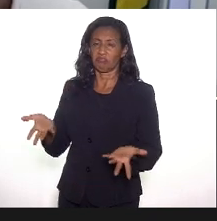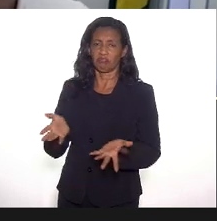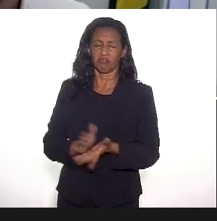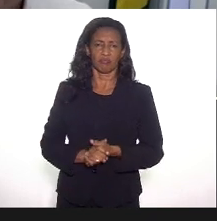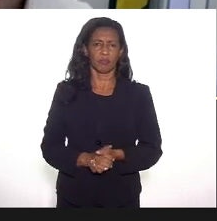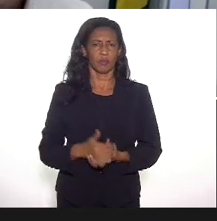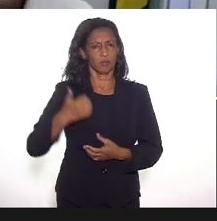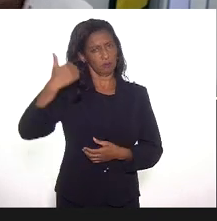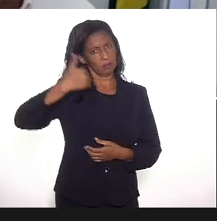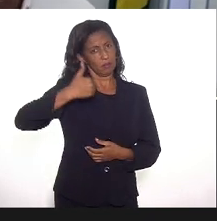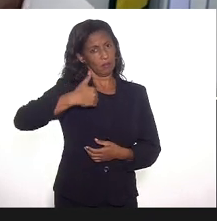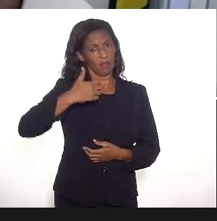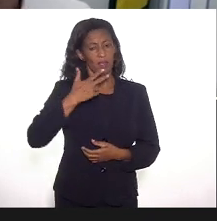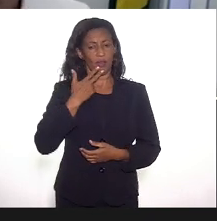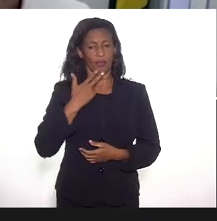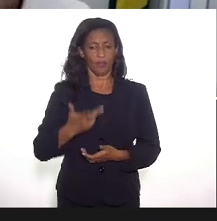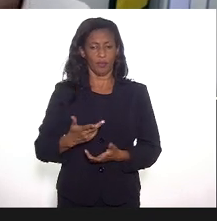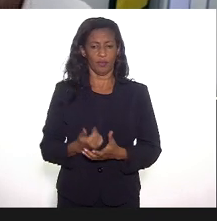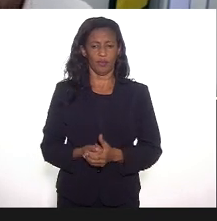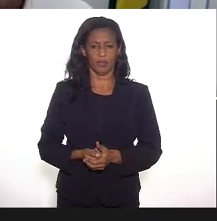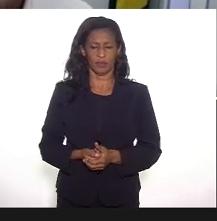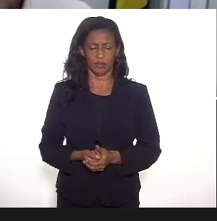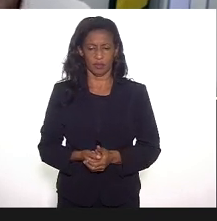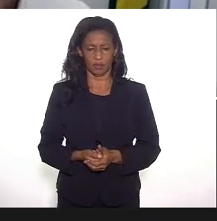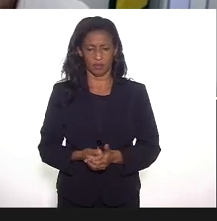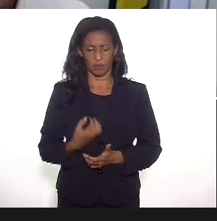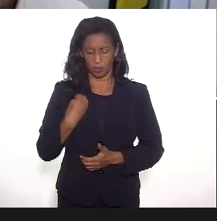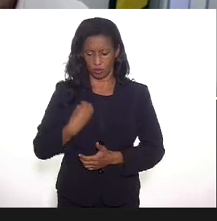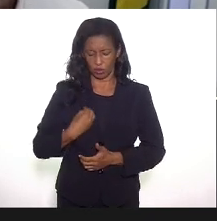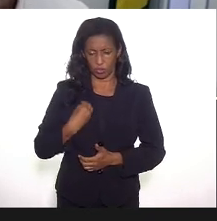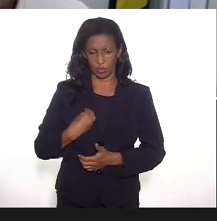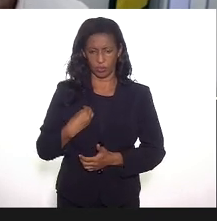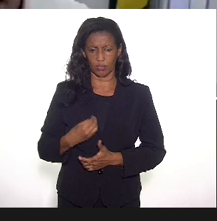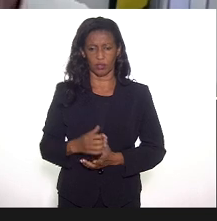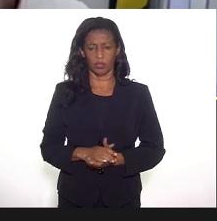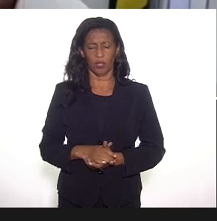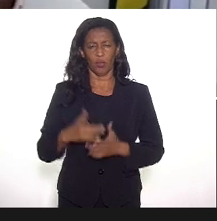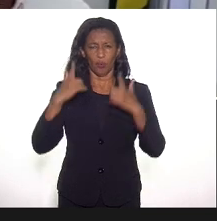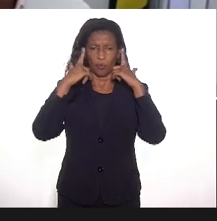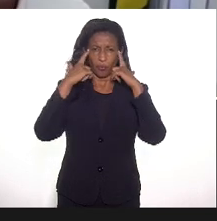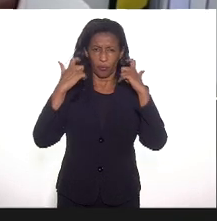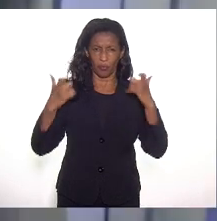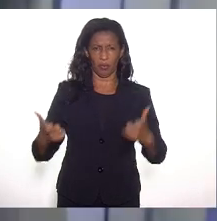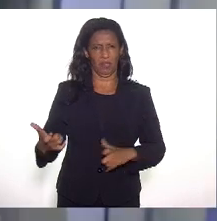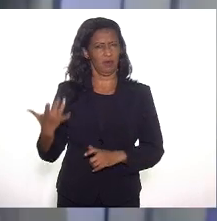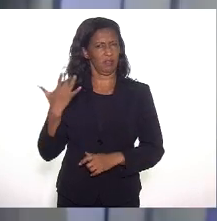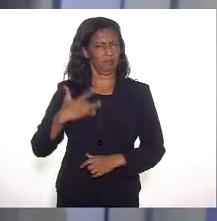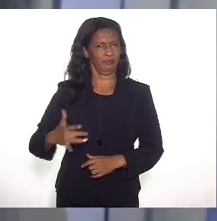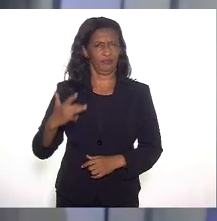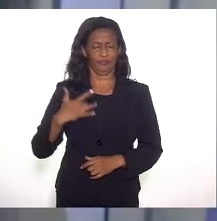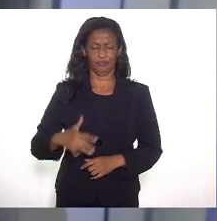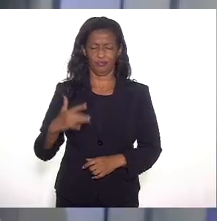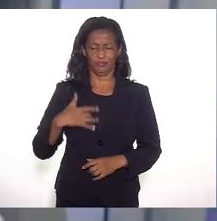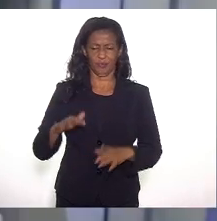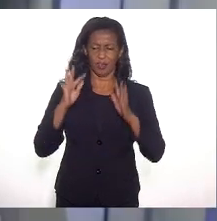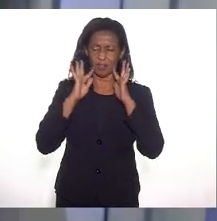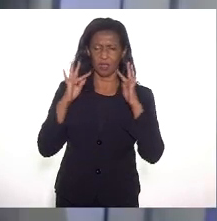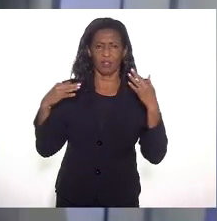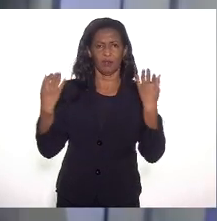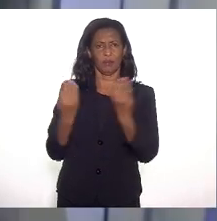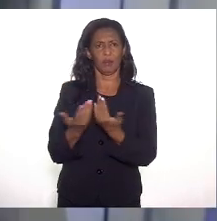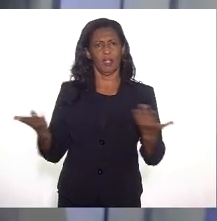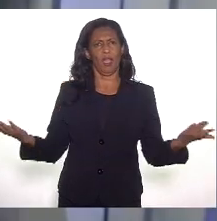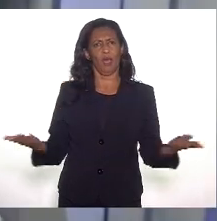lugar, é claro, para deplorar, né, que a gente conviva com esse violência, lamentar, né, por essa família